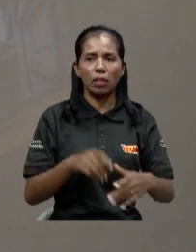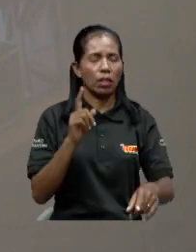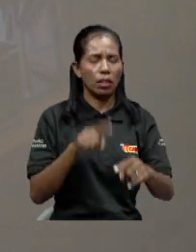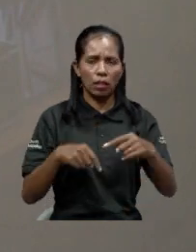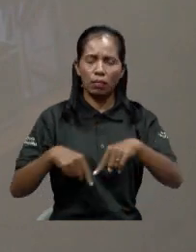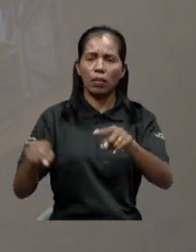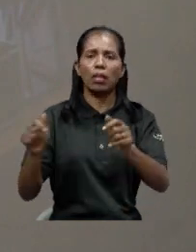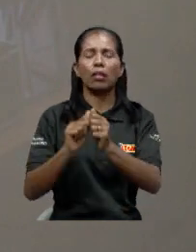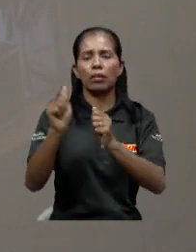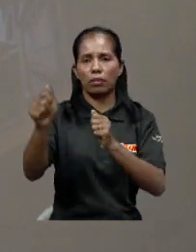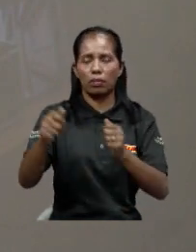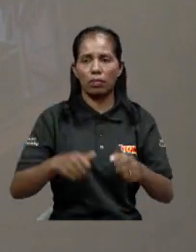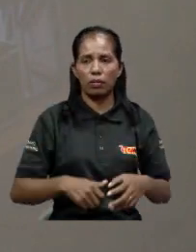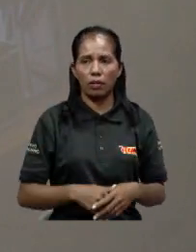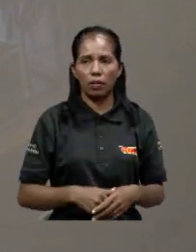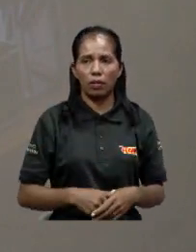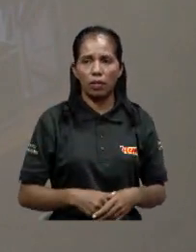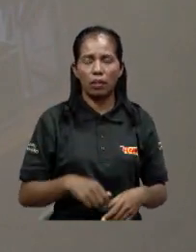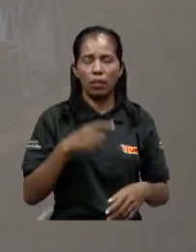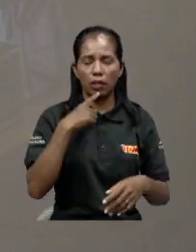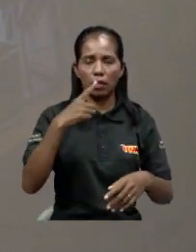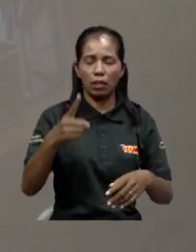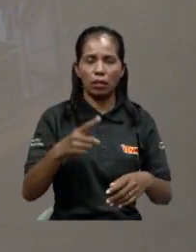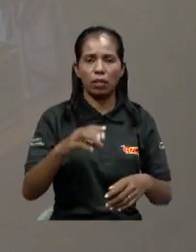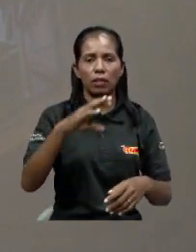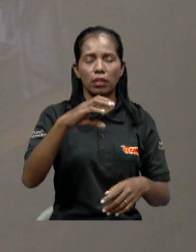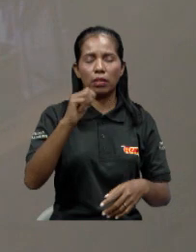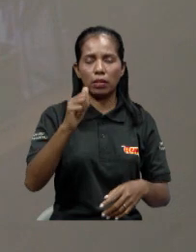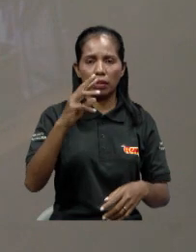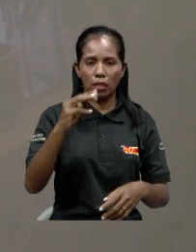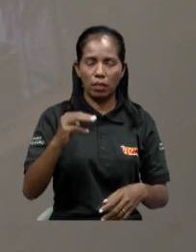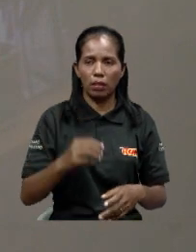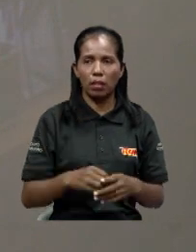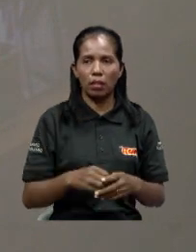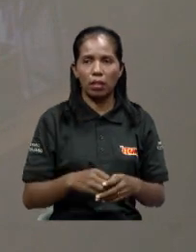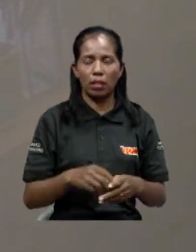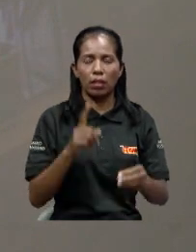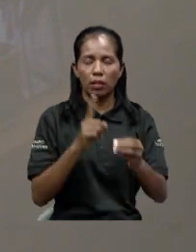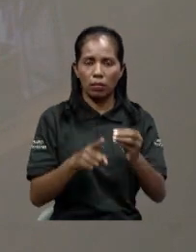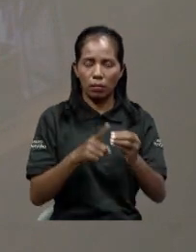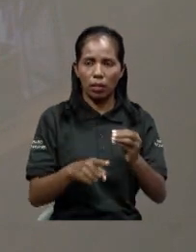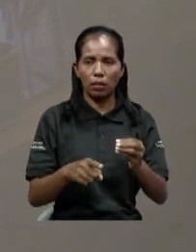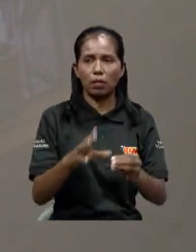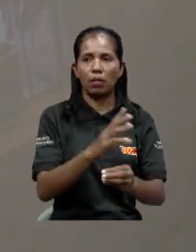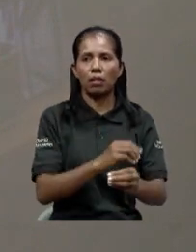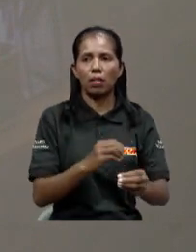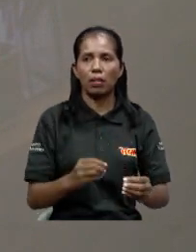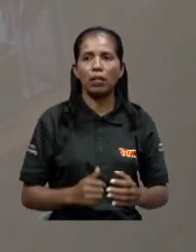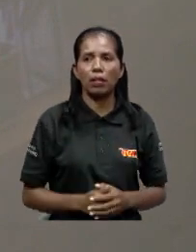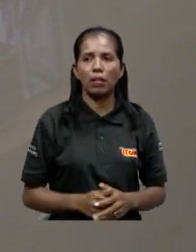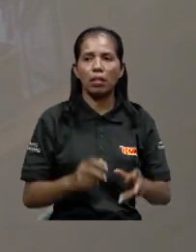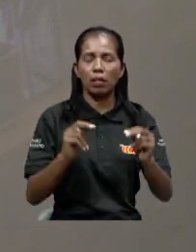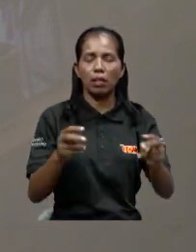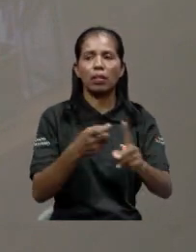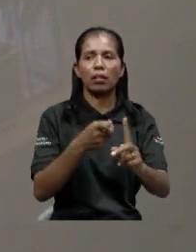okida, batida be nessa chapga, narsabe, tomate ho, aimanas tau, e tenemos tem que